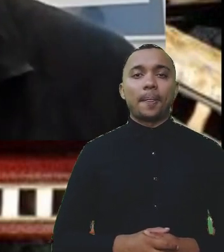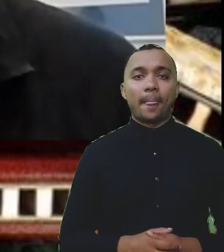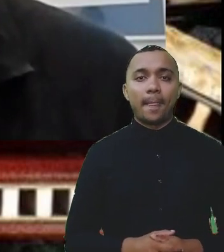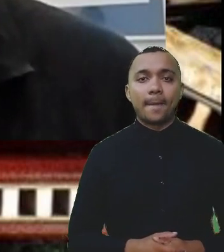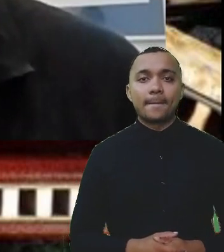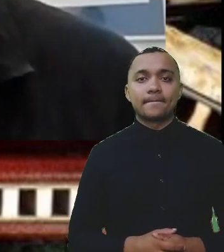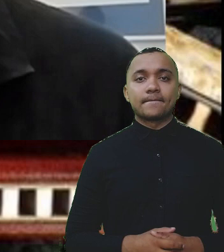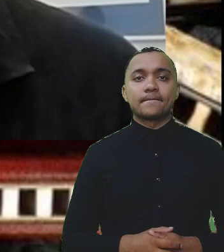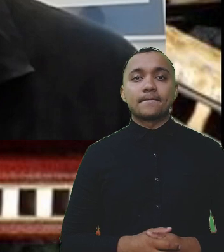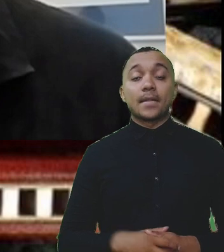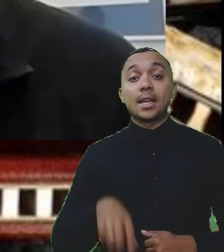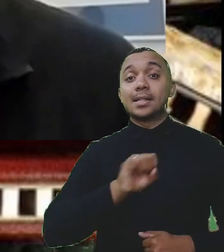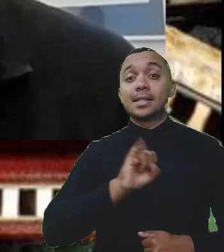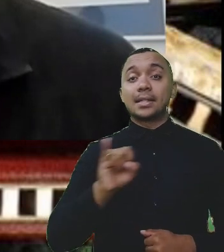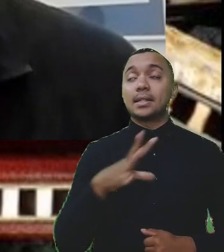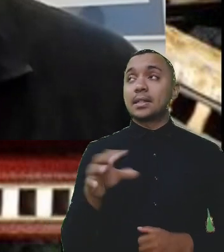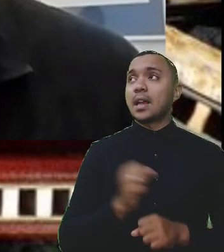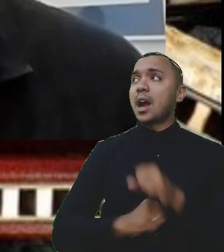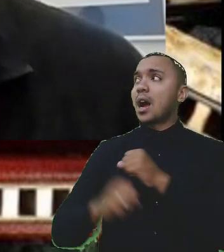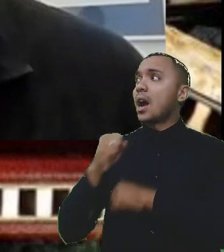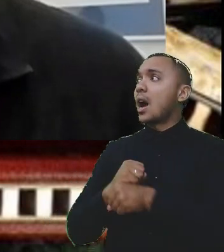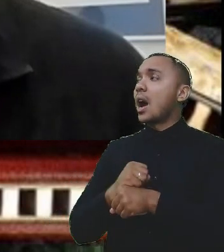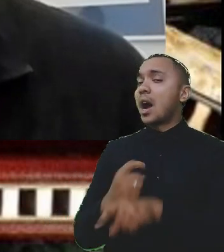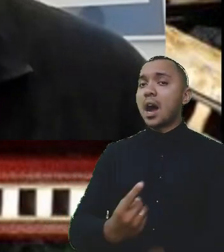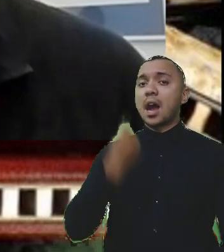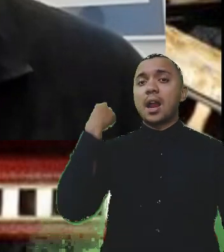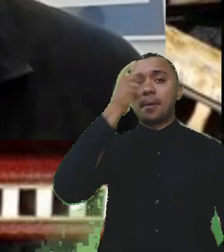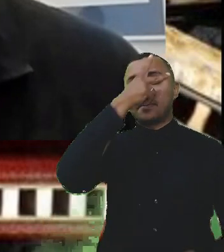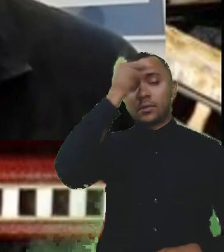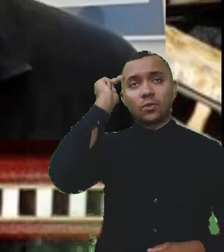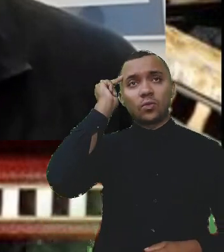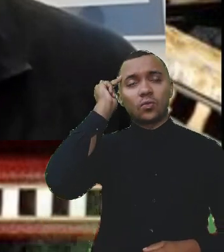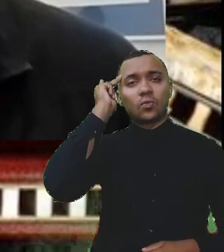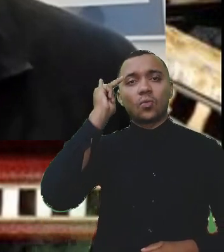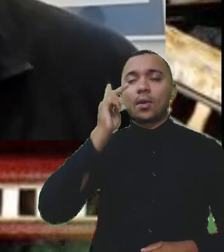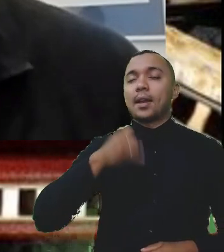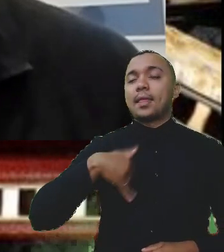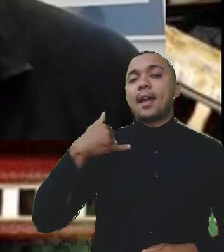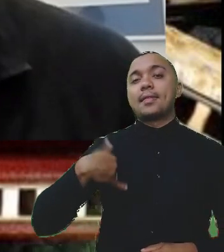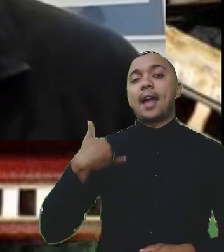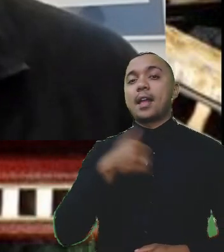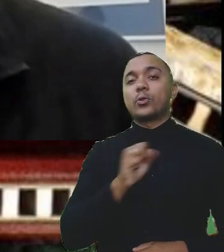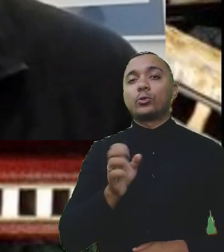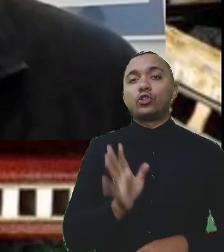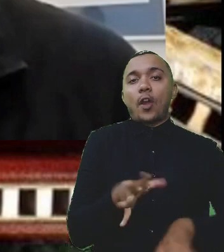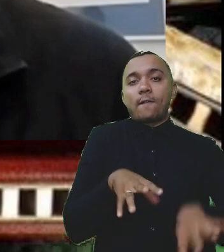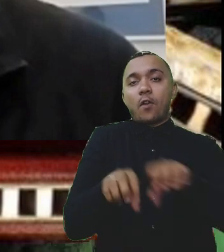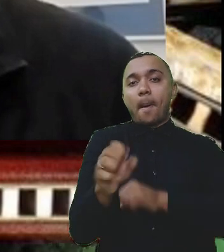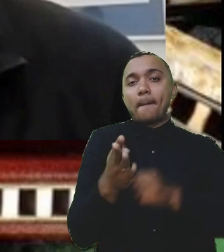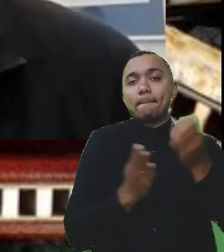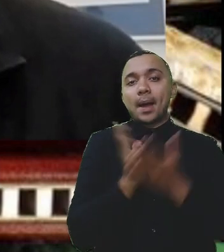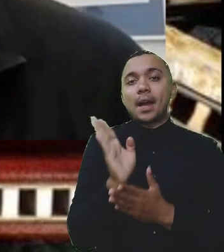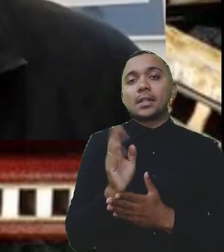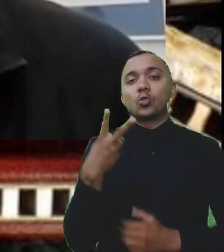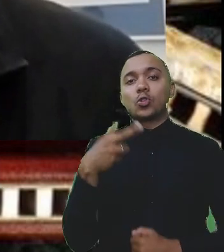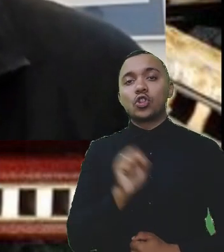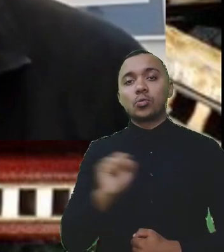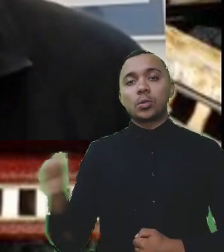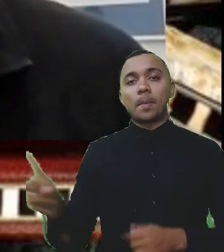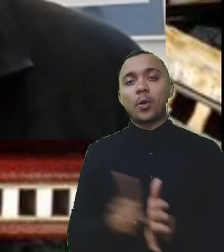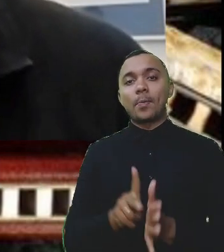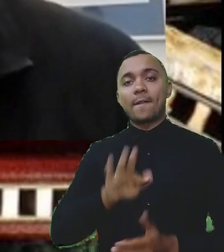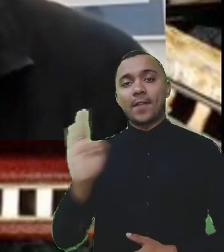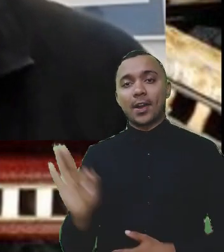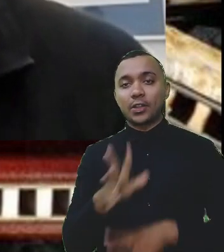há bolinhas atrás alguém para o José Stanek, de 18 anos, recém-aprovado no segundo semestre da Faculdade